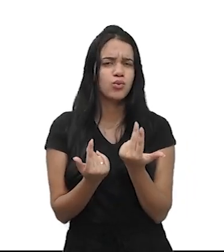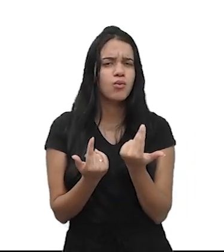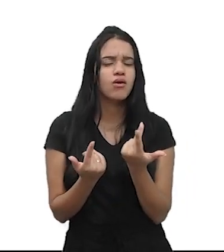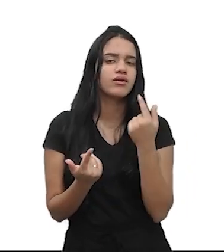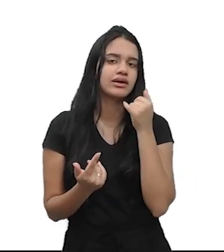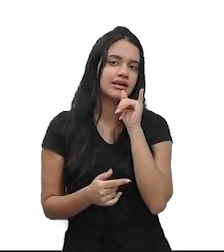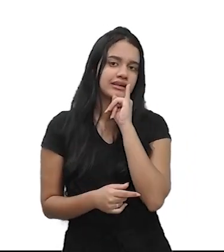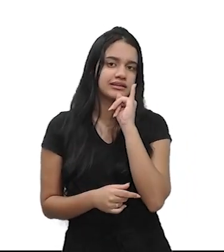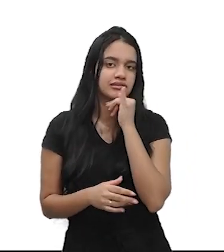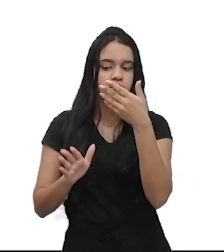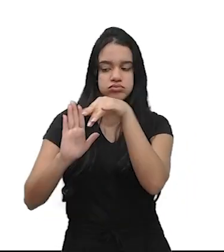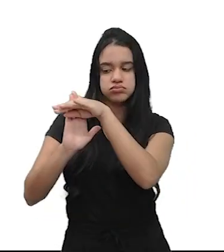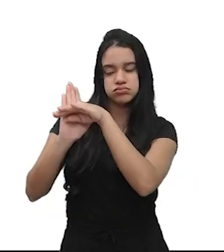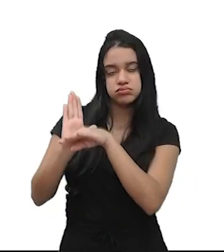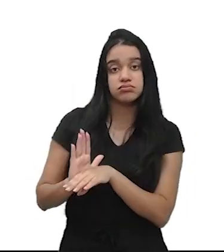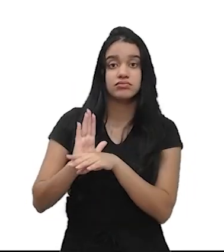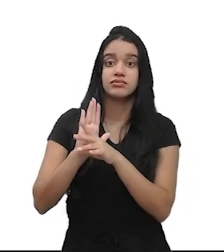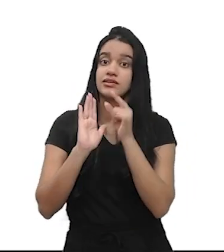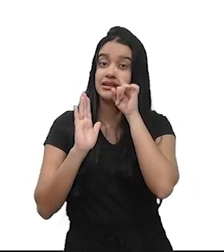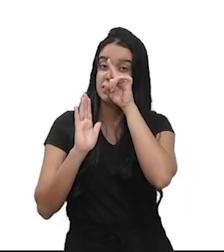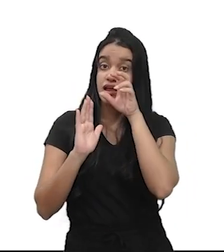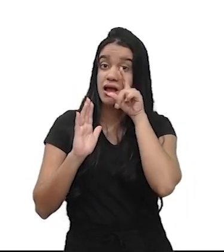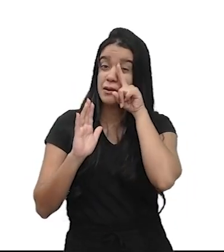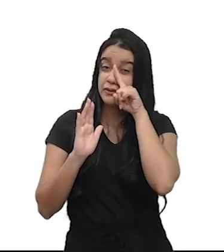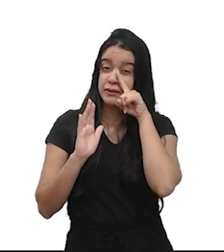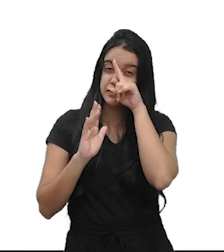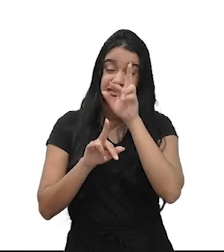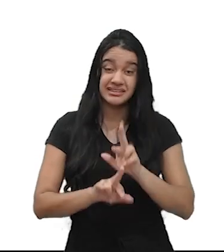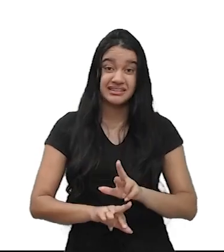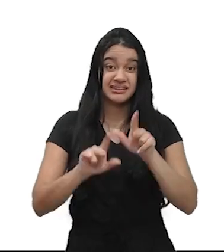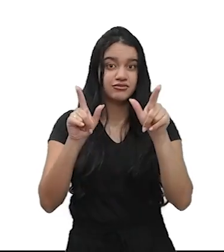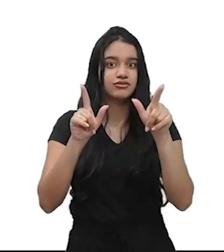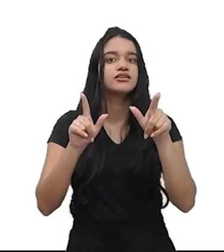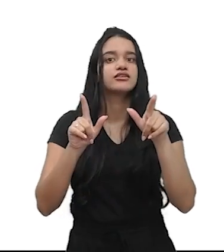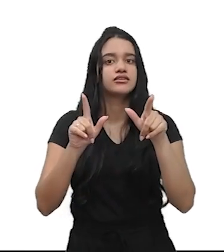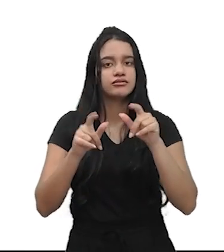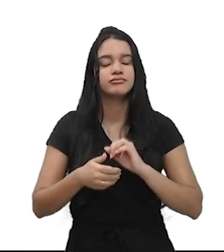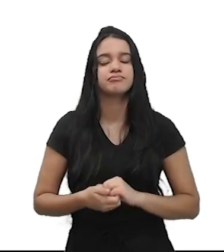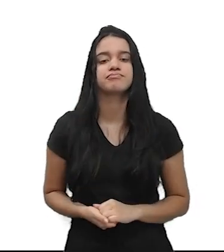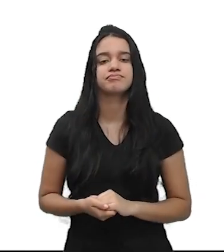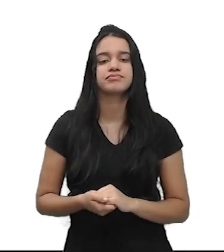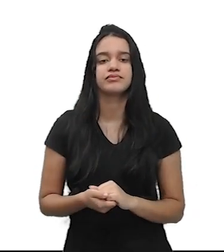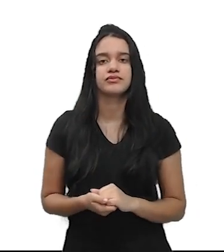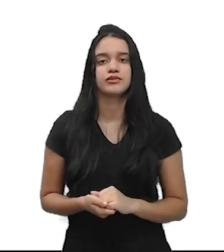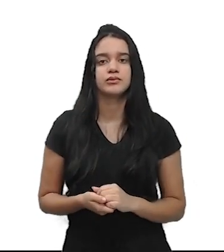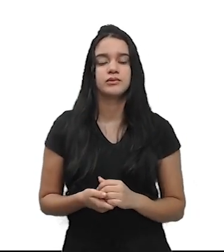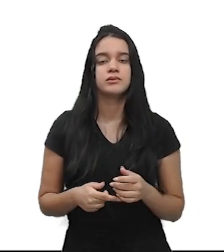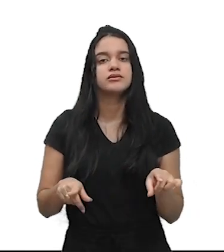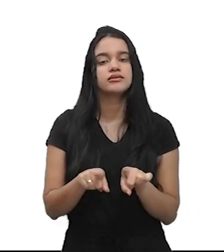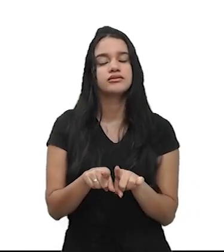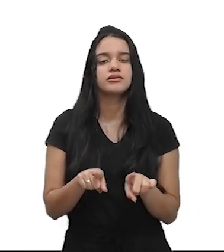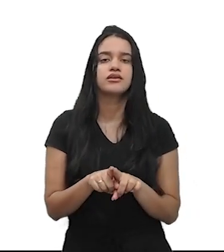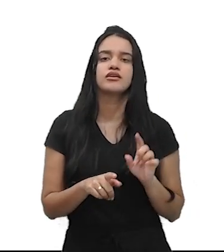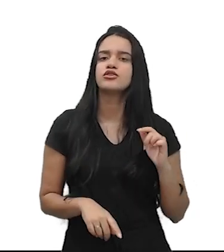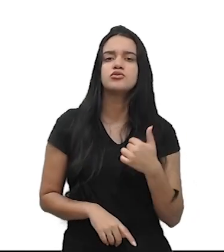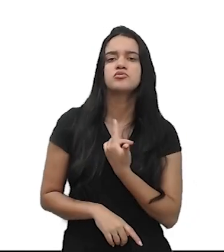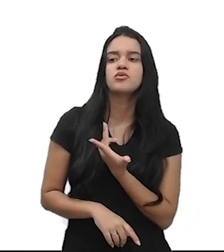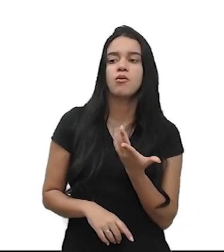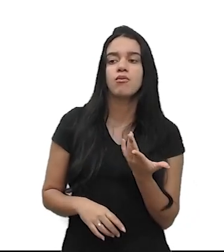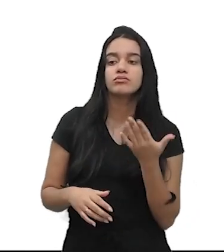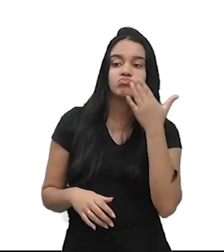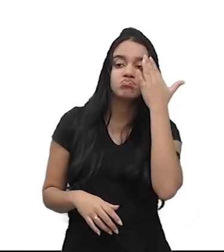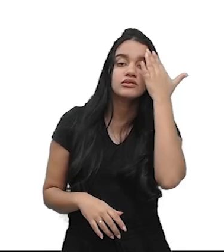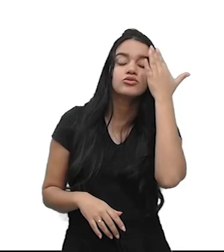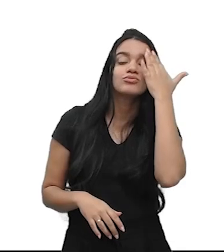pode ter divergentes graus de risco e a gente considera o maior grau, tá certo? Para poder dimensionar, a gente não